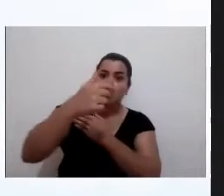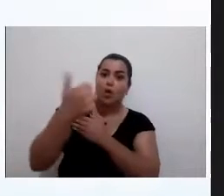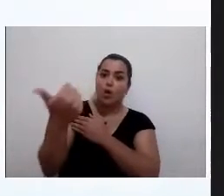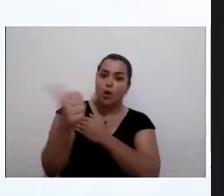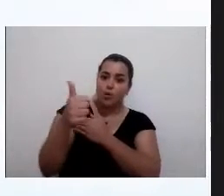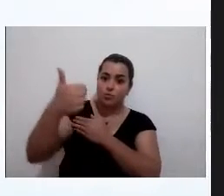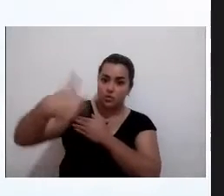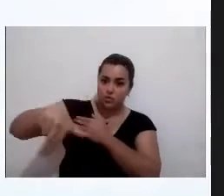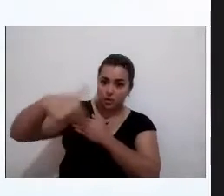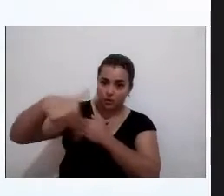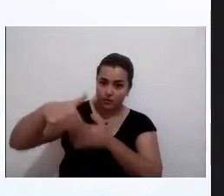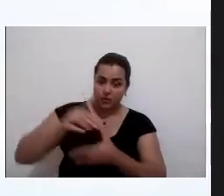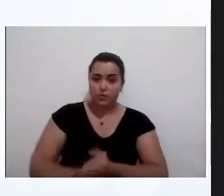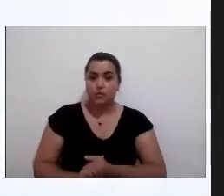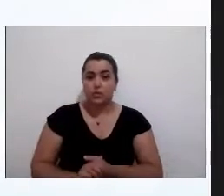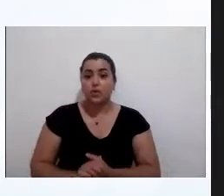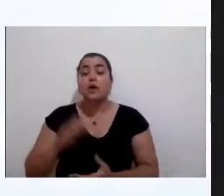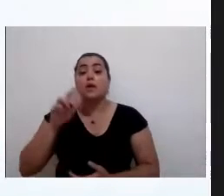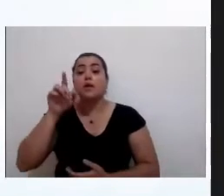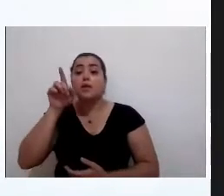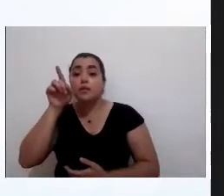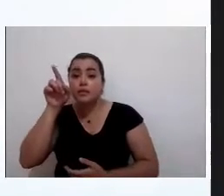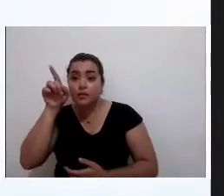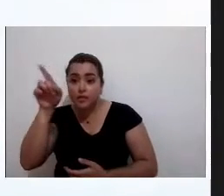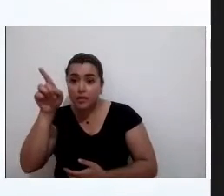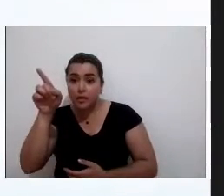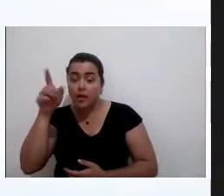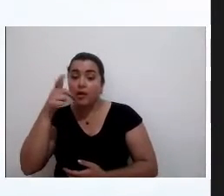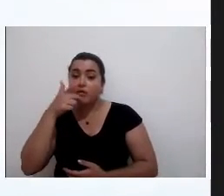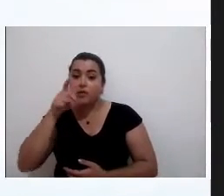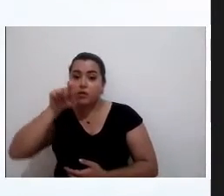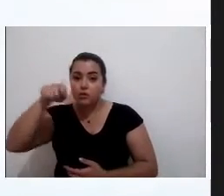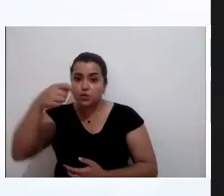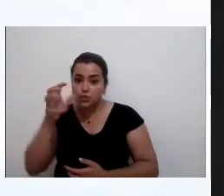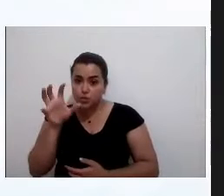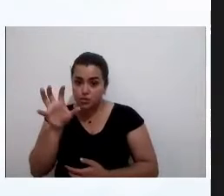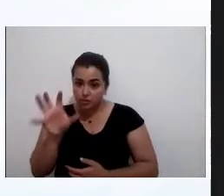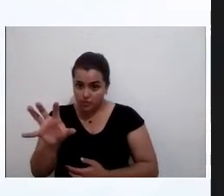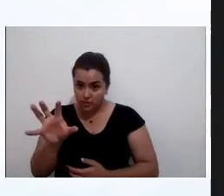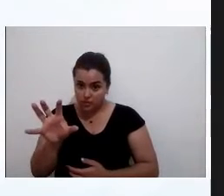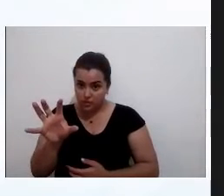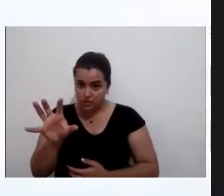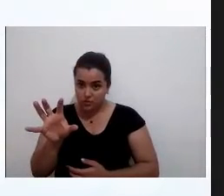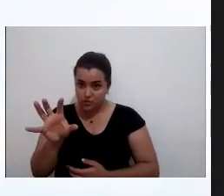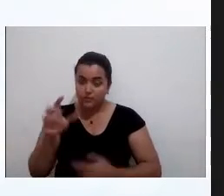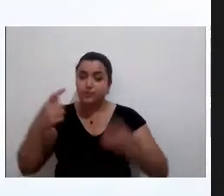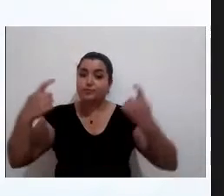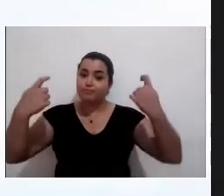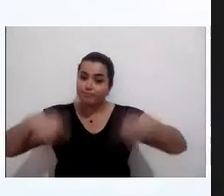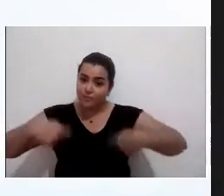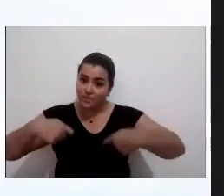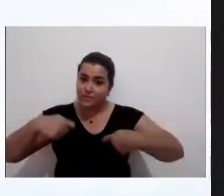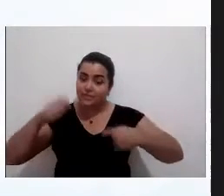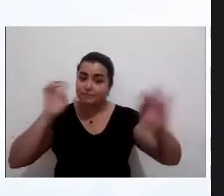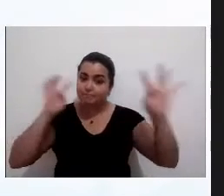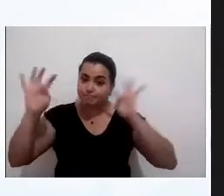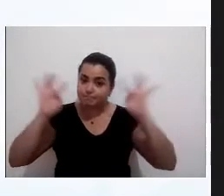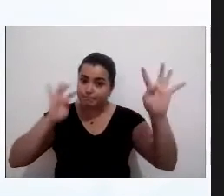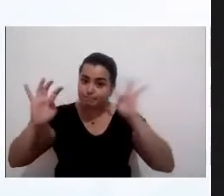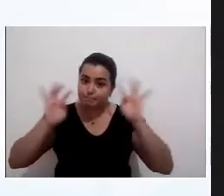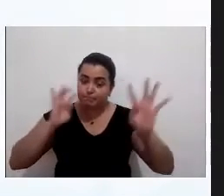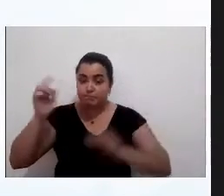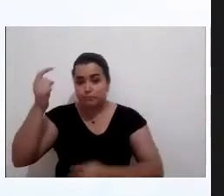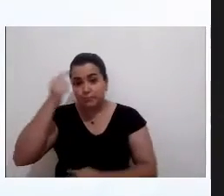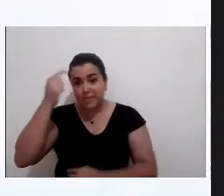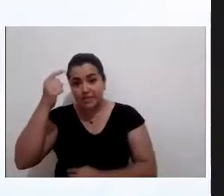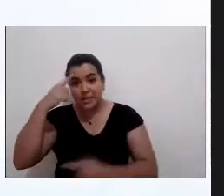Então, Gilson, em linhas gerais, esse ponto em particular do contrato intermitente precisa ser questionado a partir